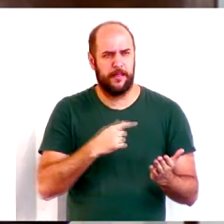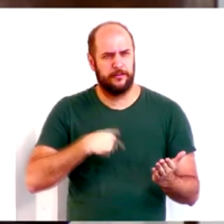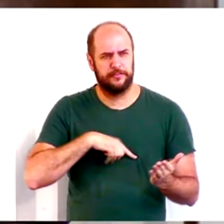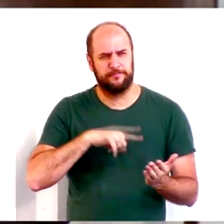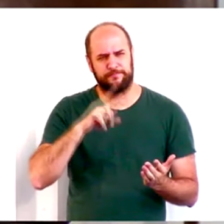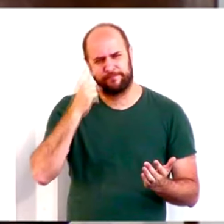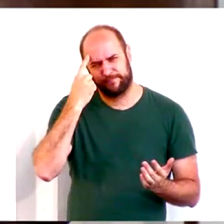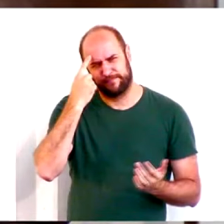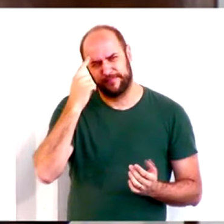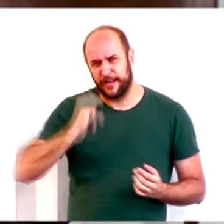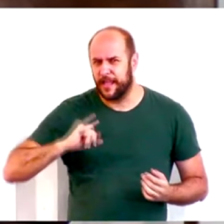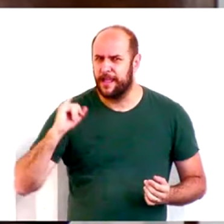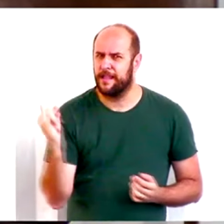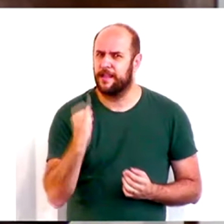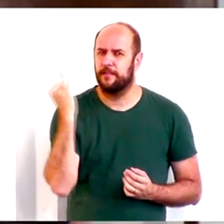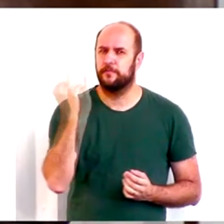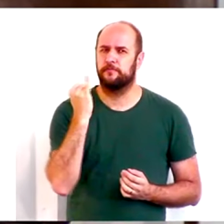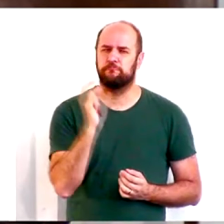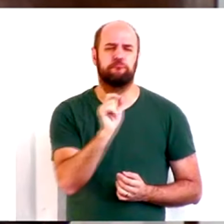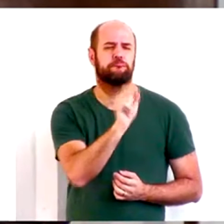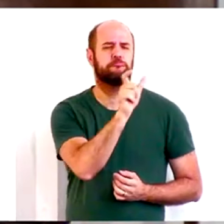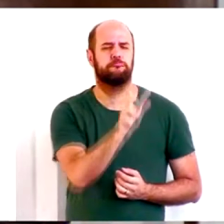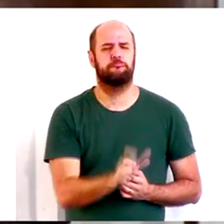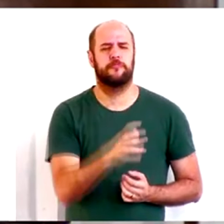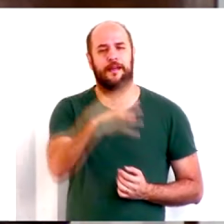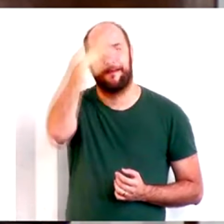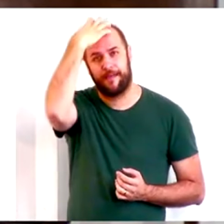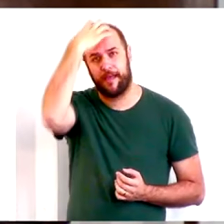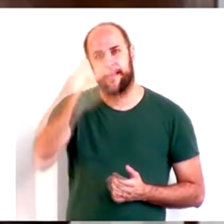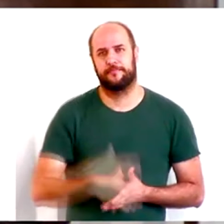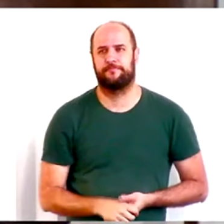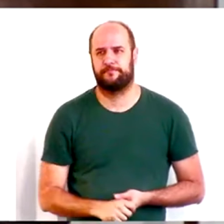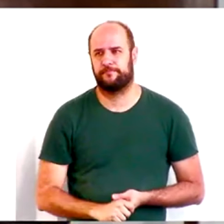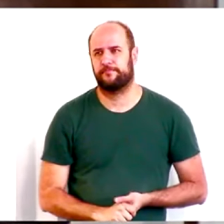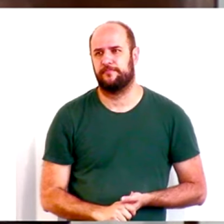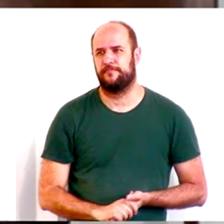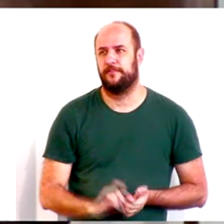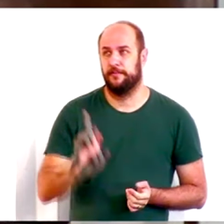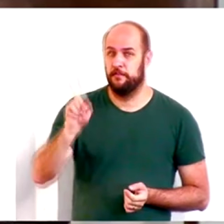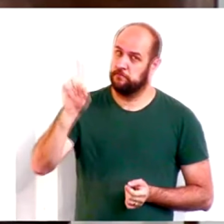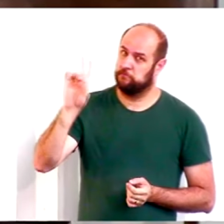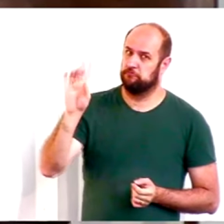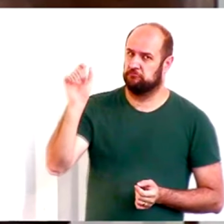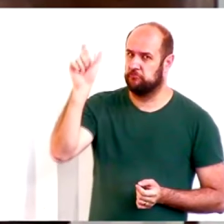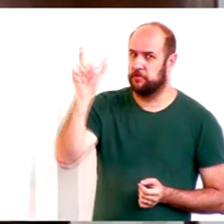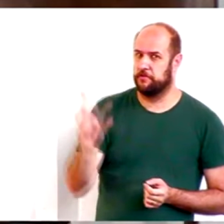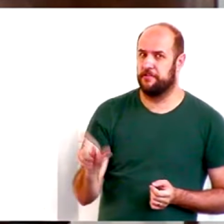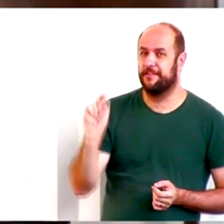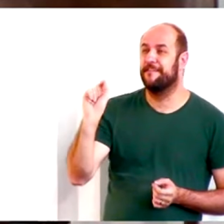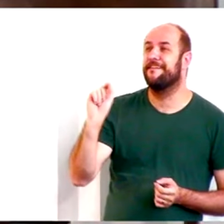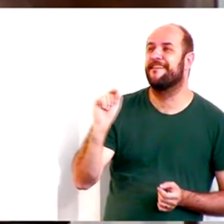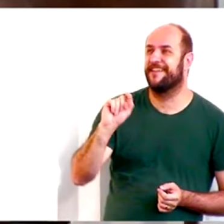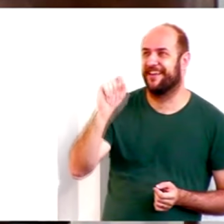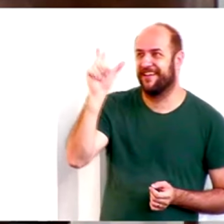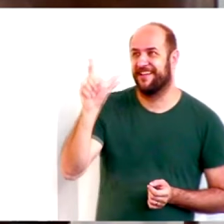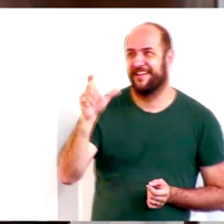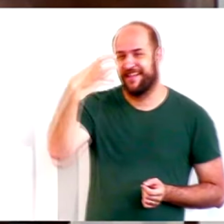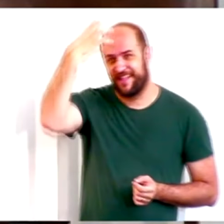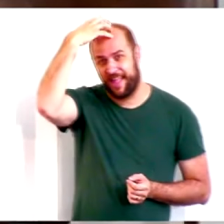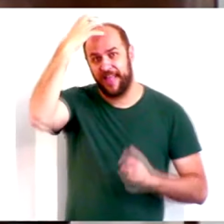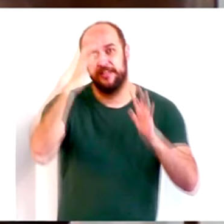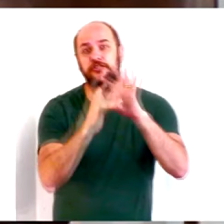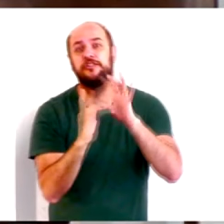importante Quem é esse Rei Quais as qualificações desse rei que nós chamamos de Rei Jesus